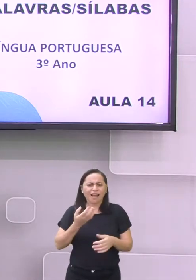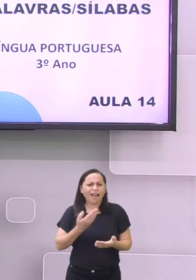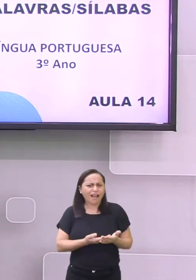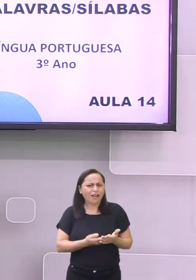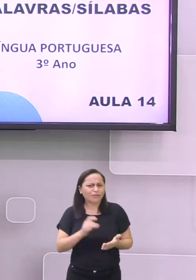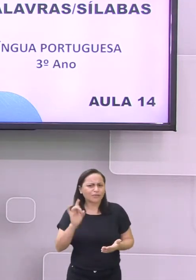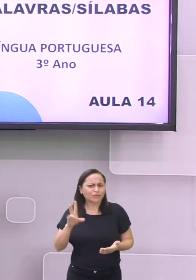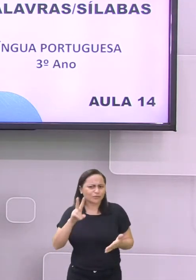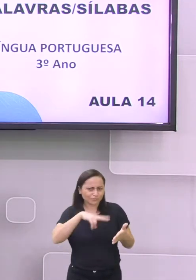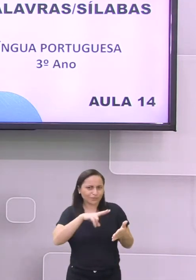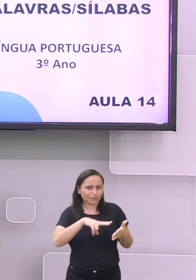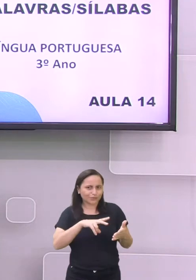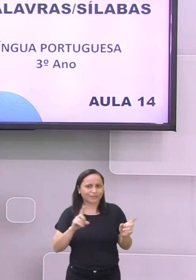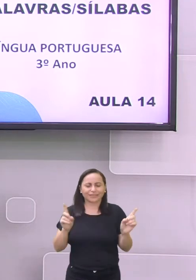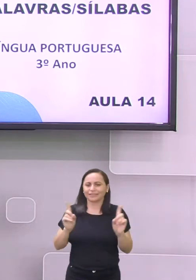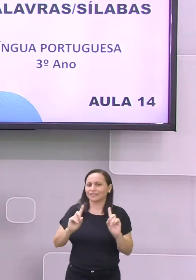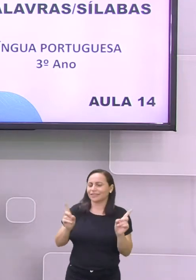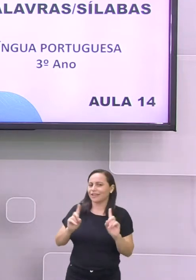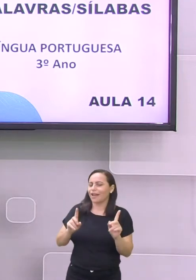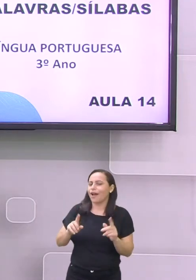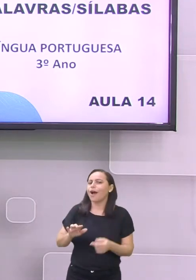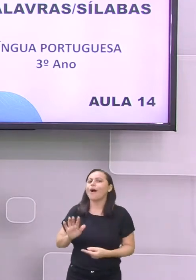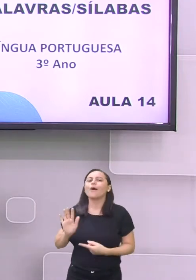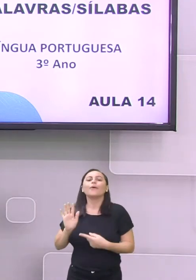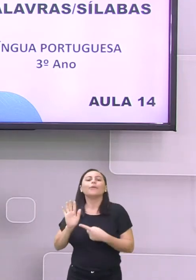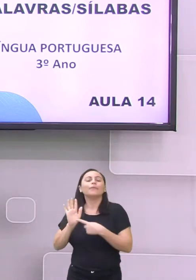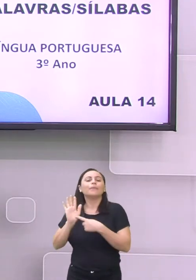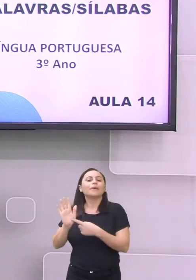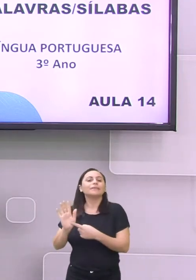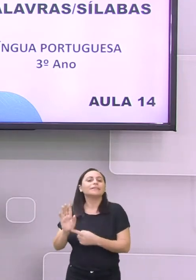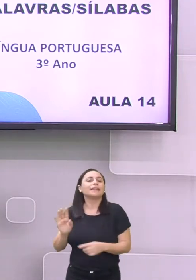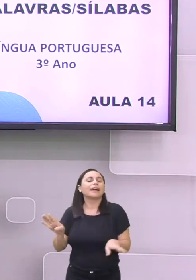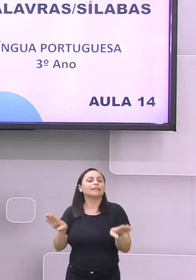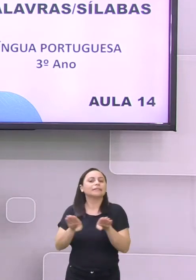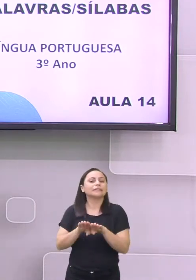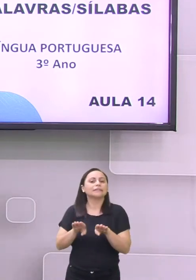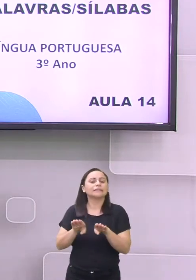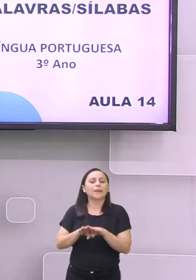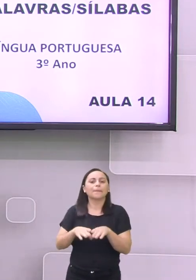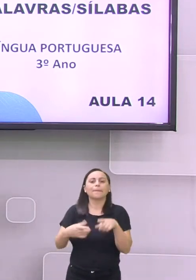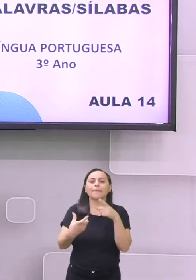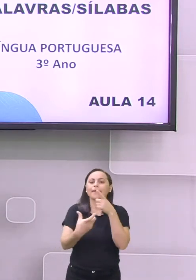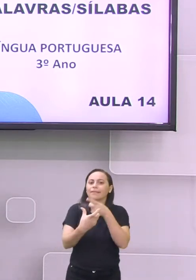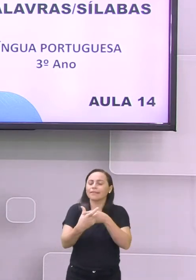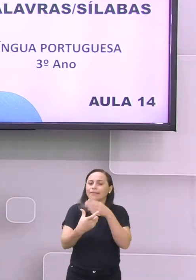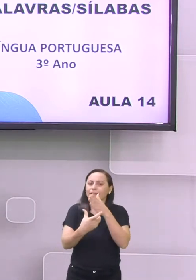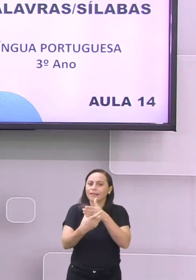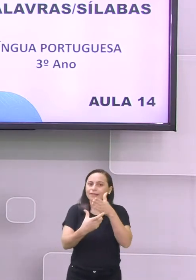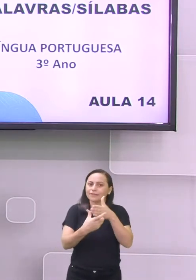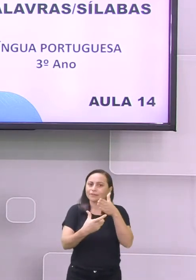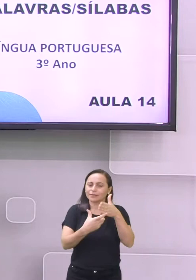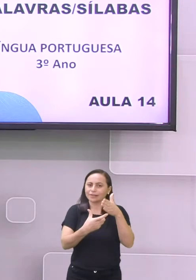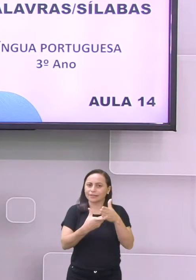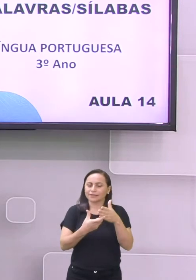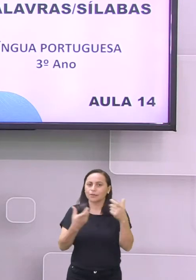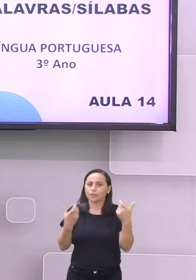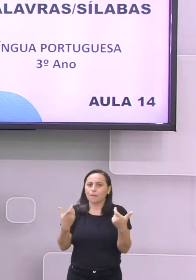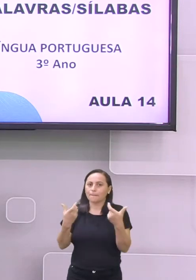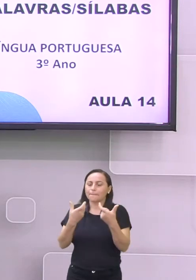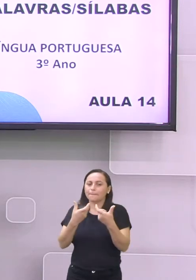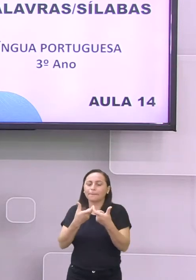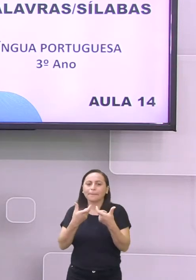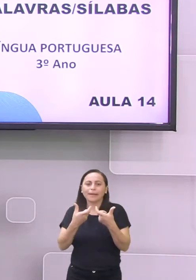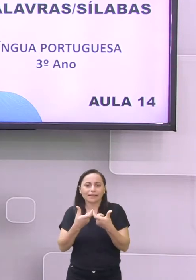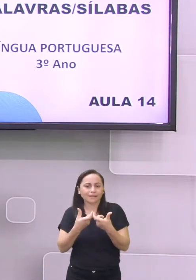Não. Vamos falar da introdução à classificação de palavras quanto